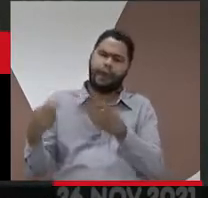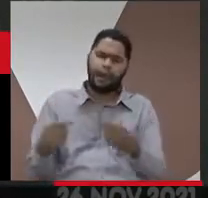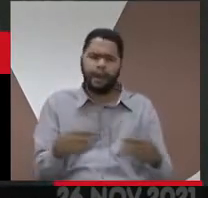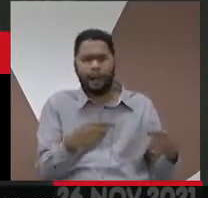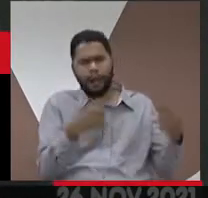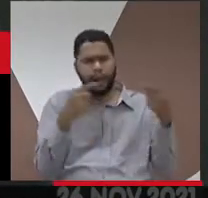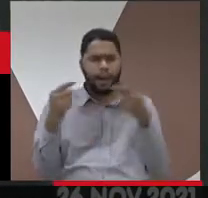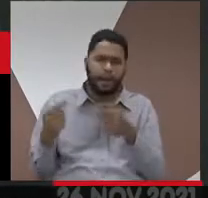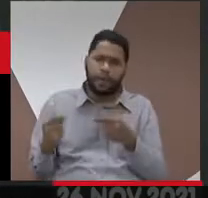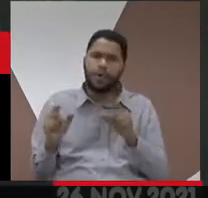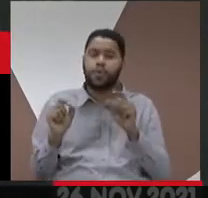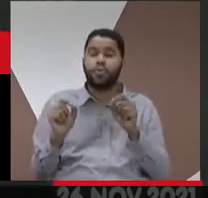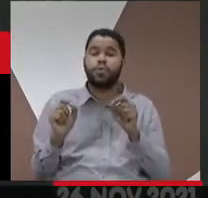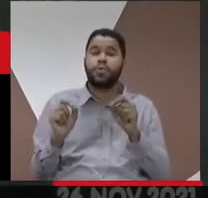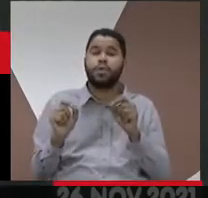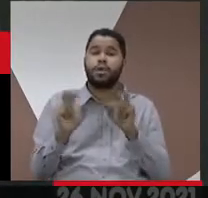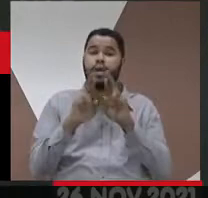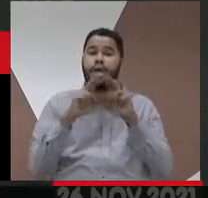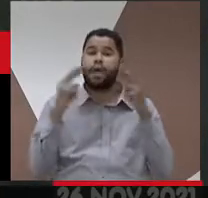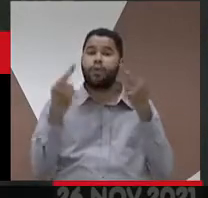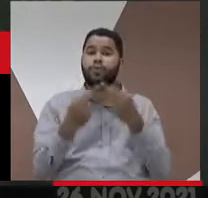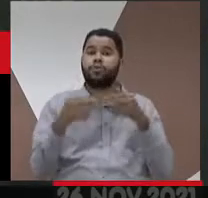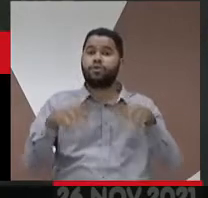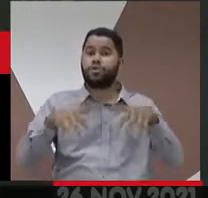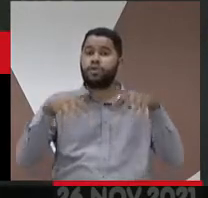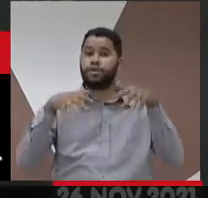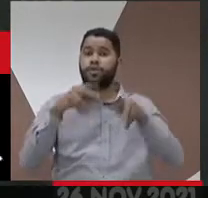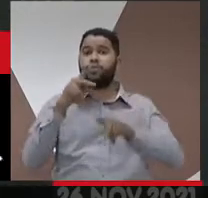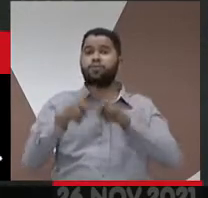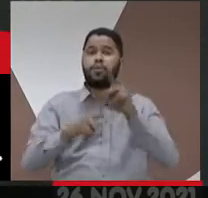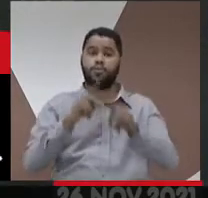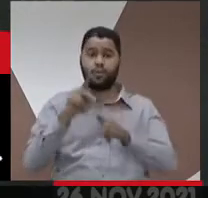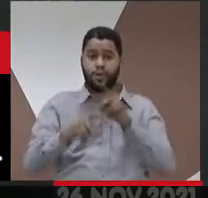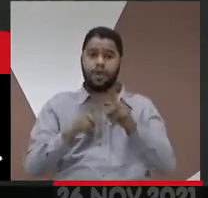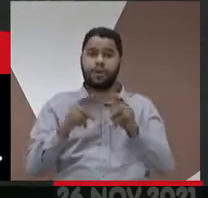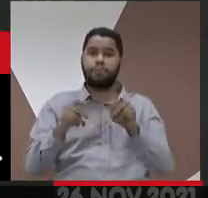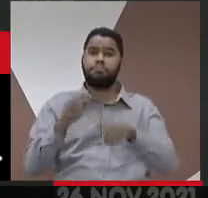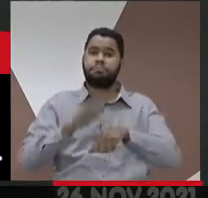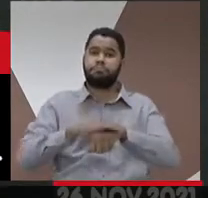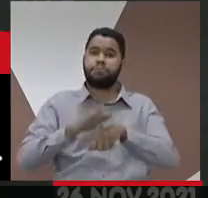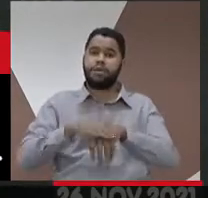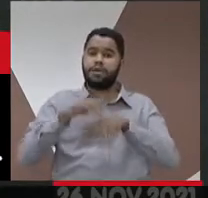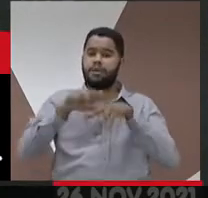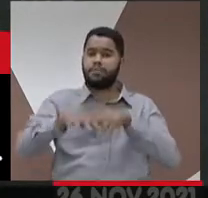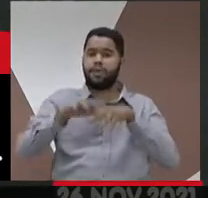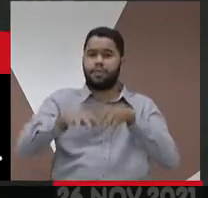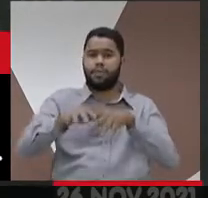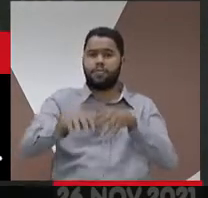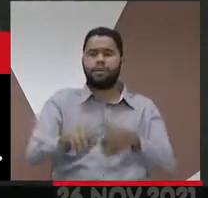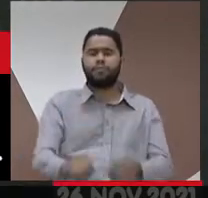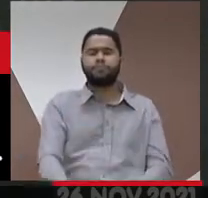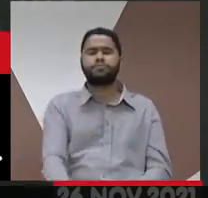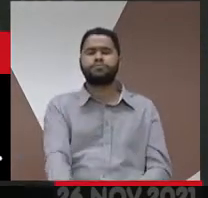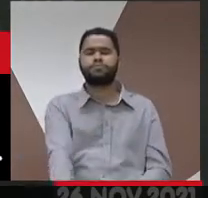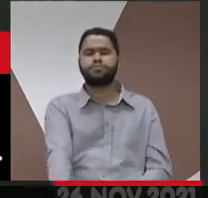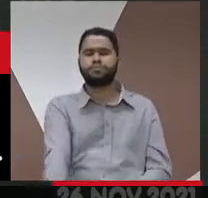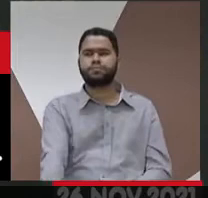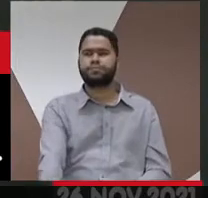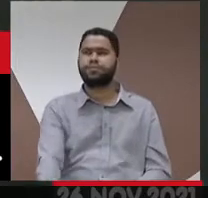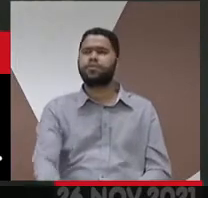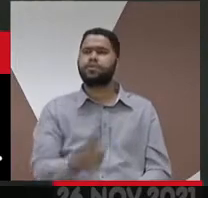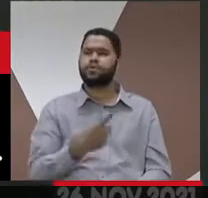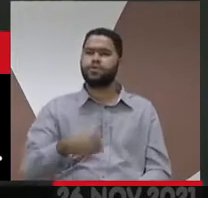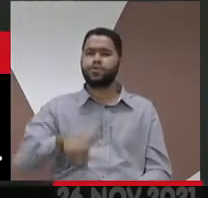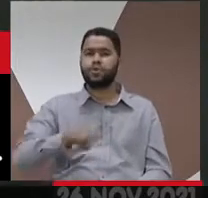Que fizemos de audiências populares na prática, feita pelos movimentos sociais populares, com o movimento Somos